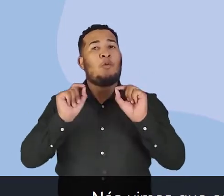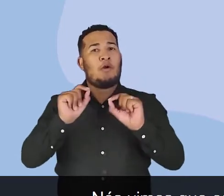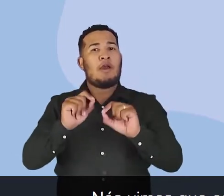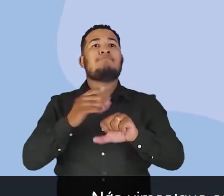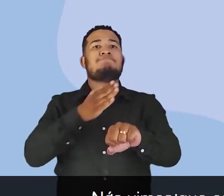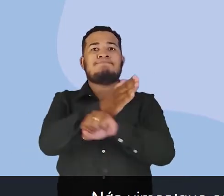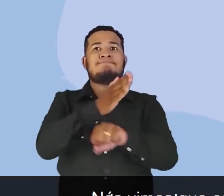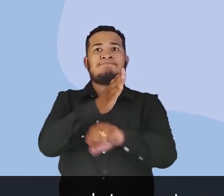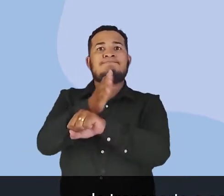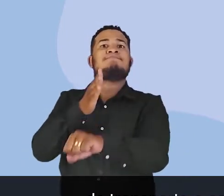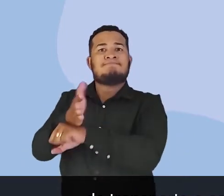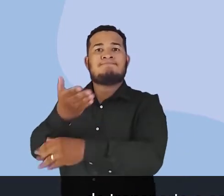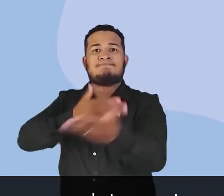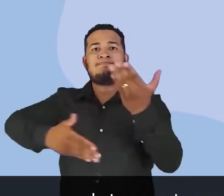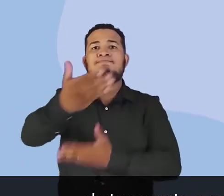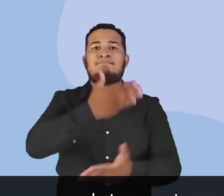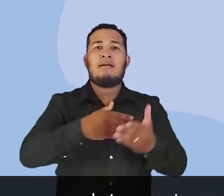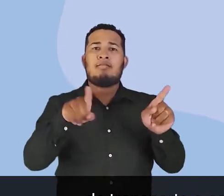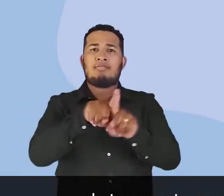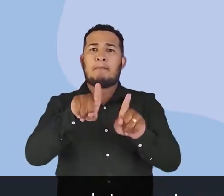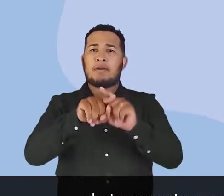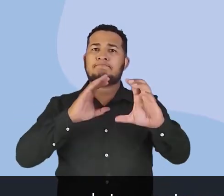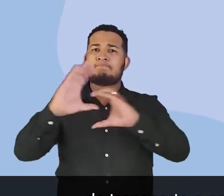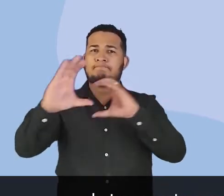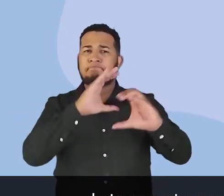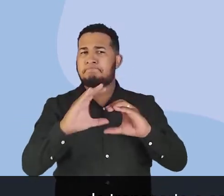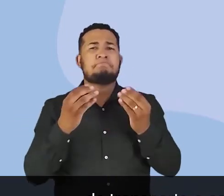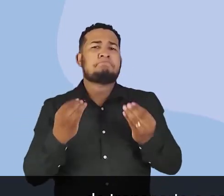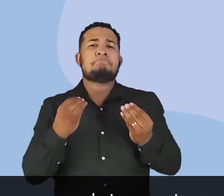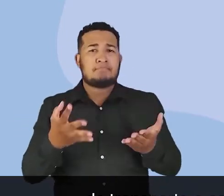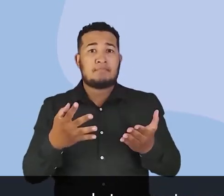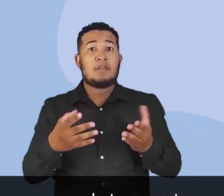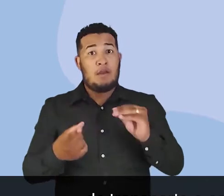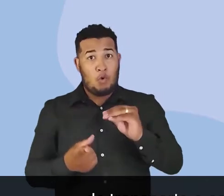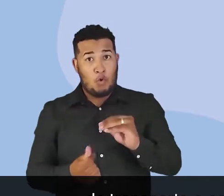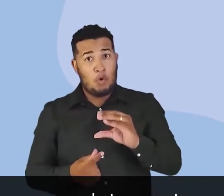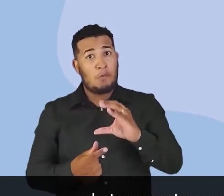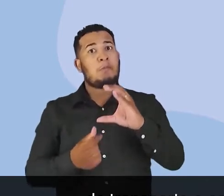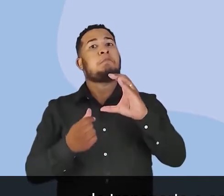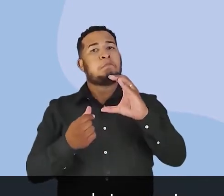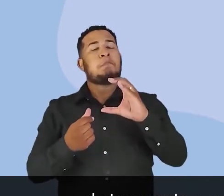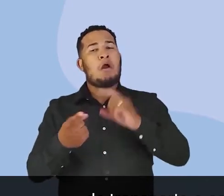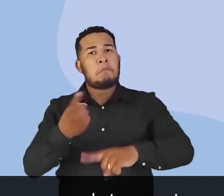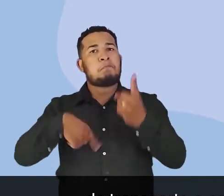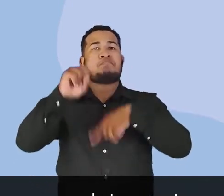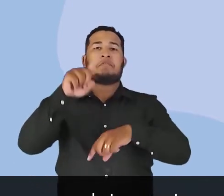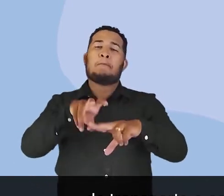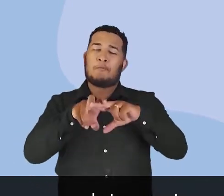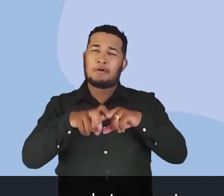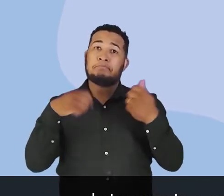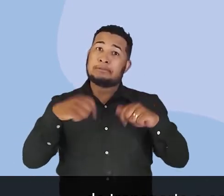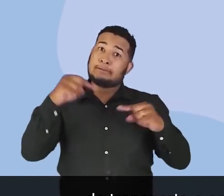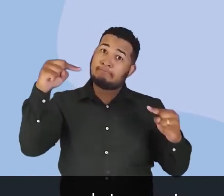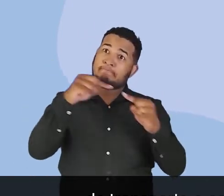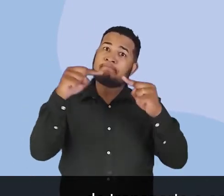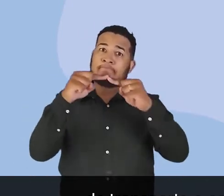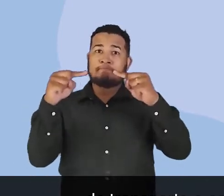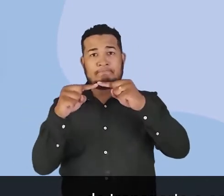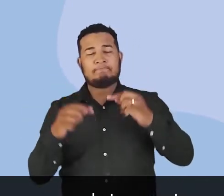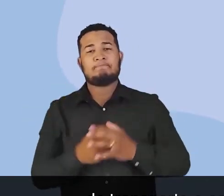dos meios de transporte e comunicação para atender à necessidade da evolução do